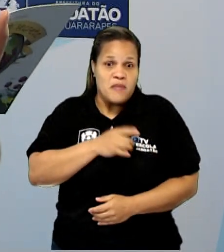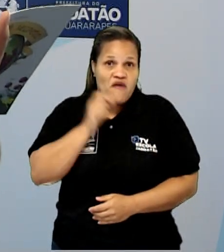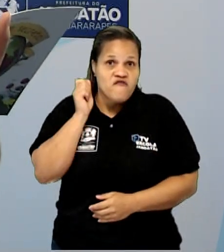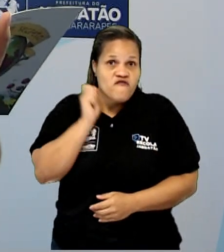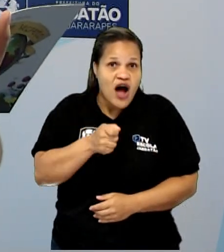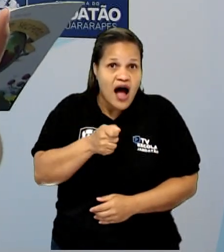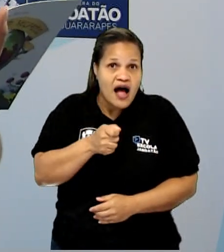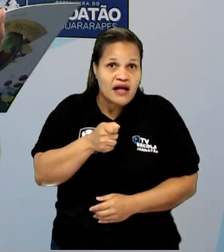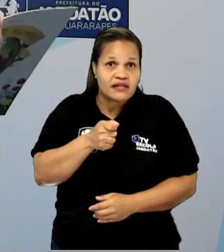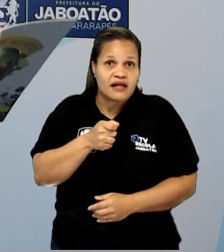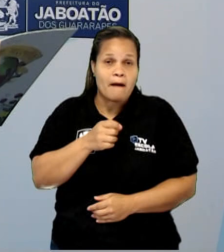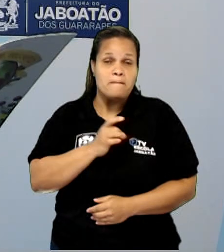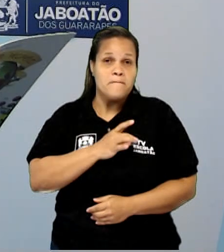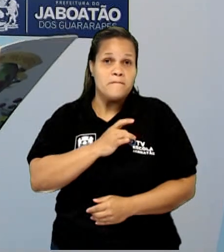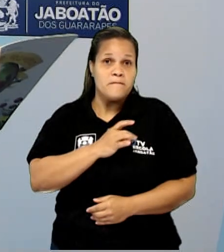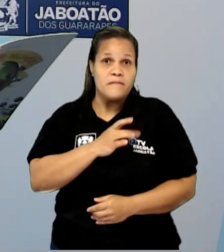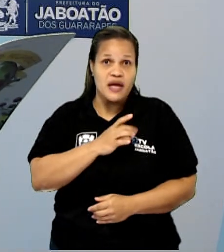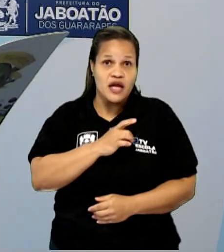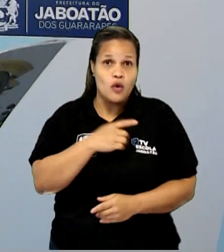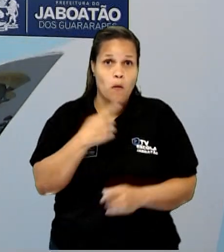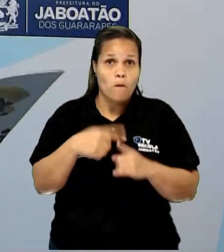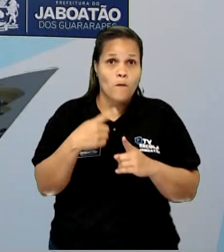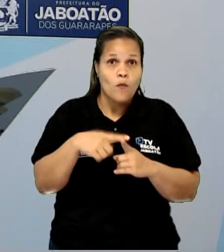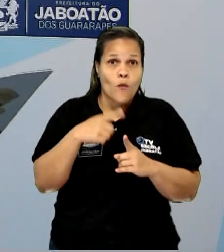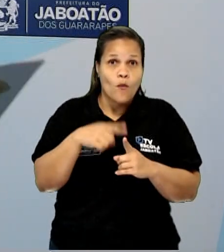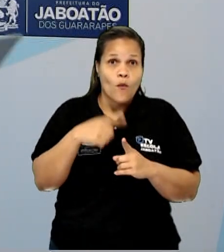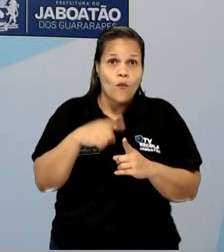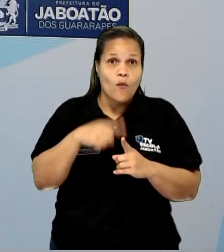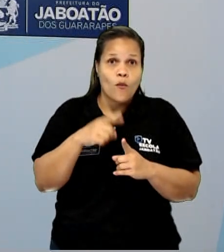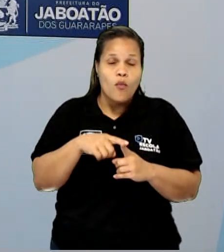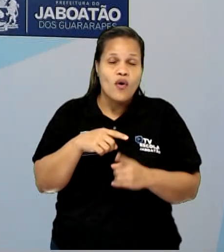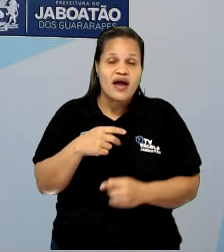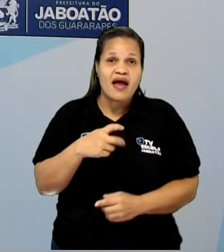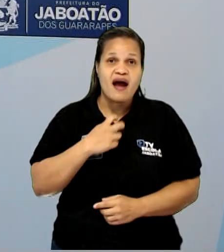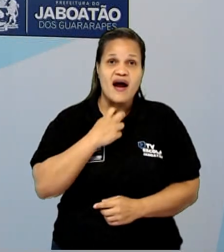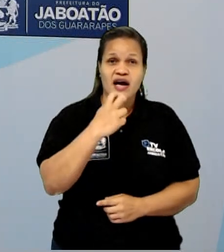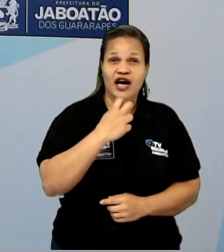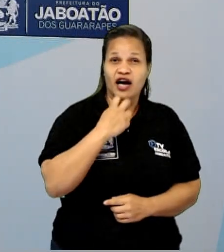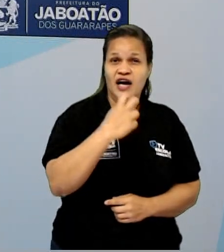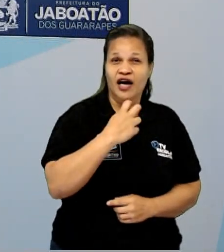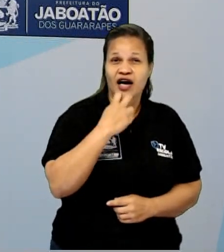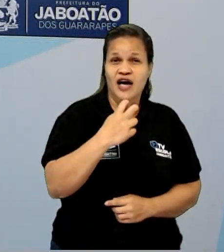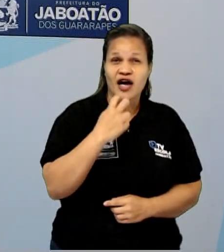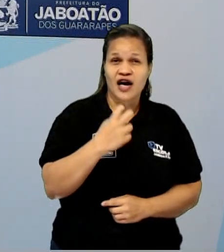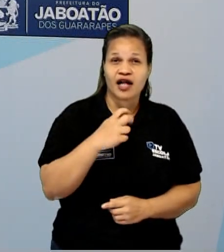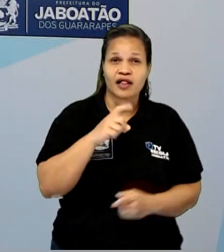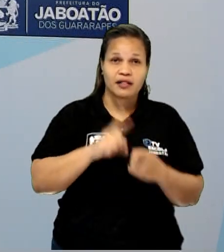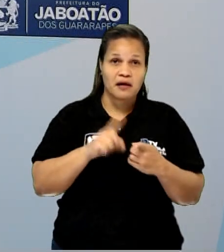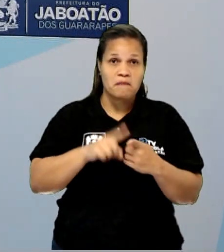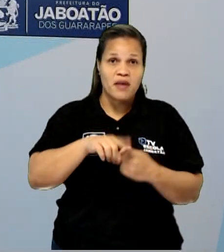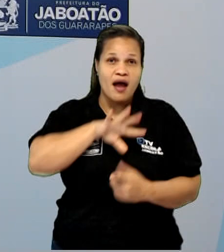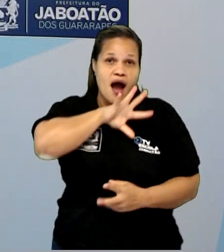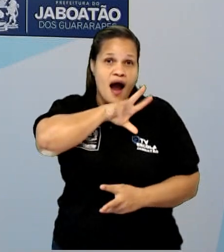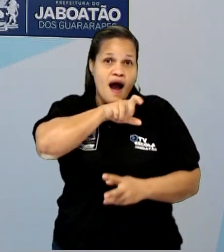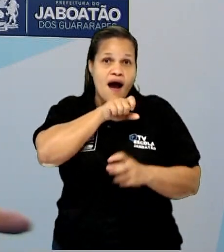enorme bocão. O barulho que fazia assustava até leão.